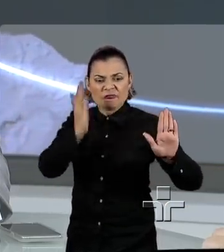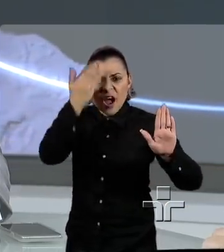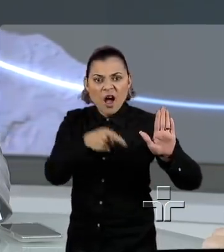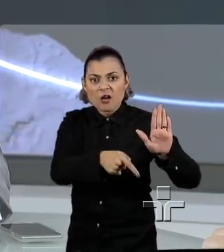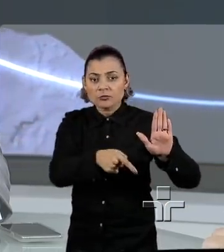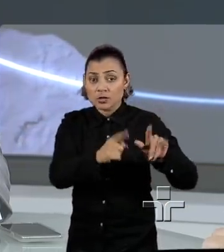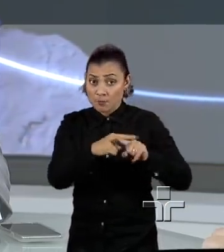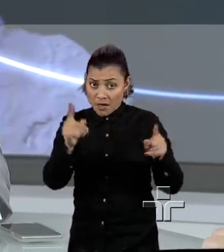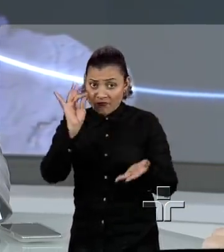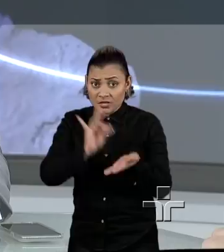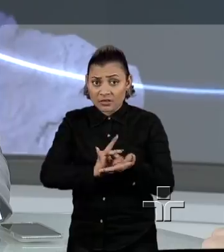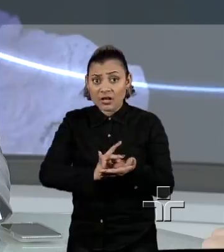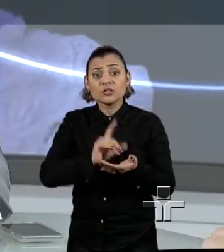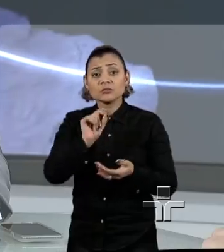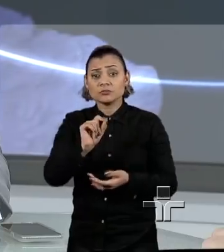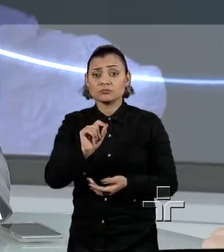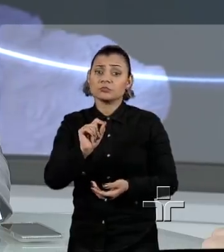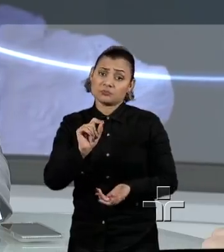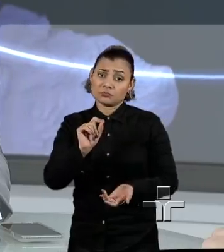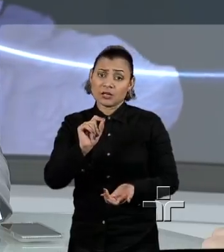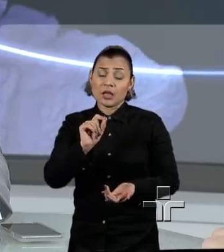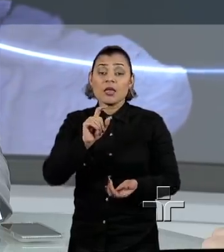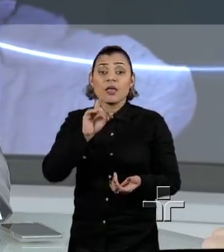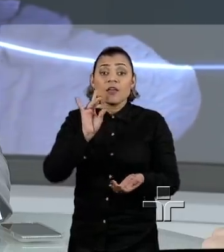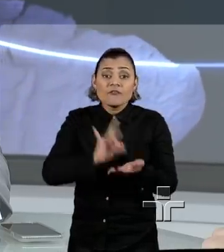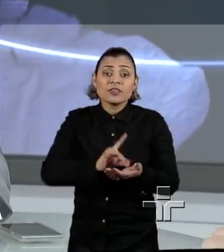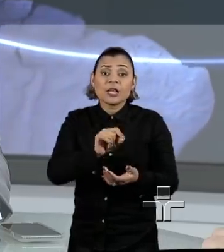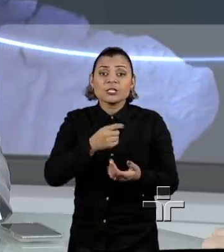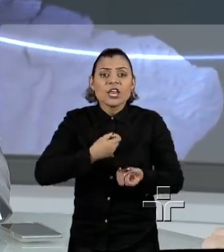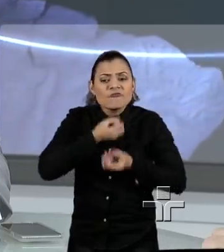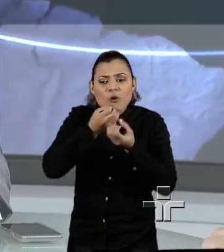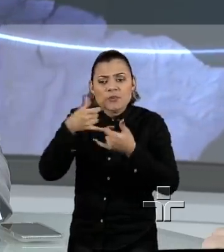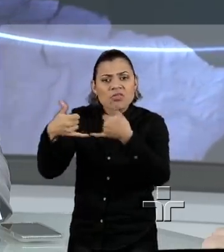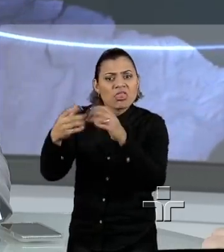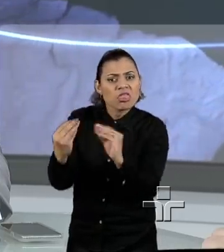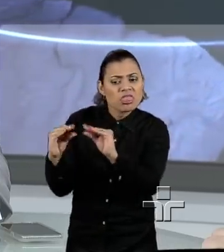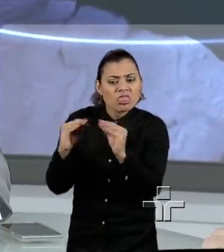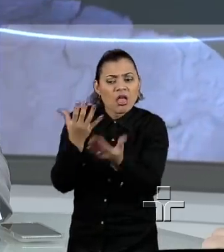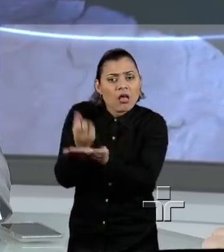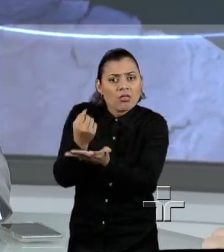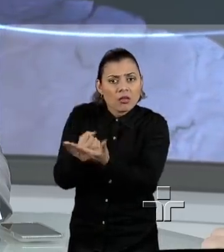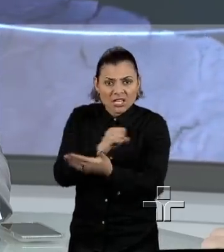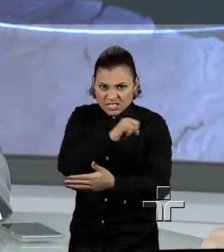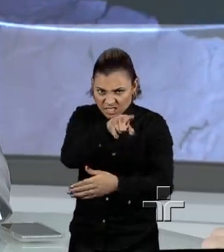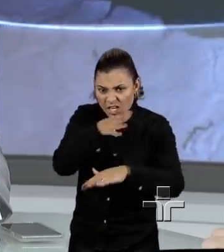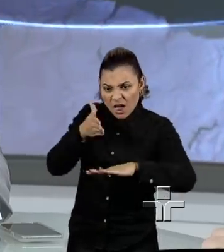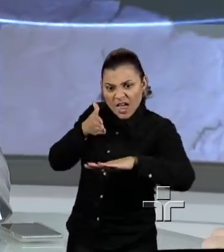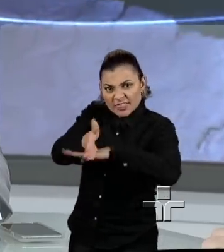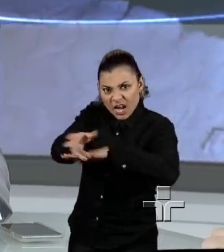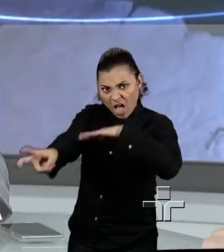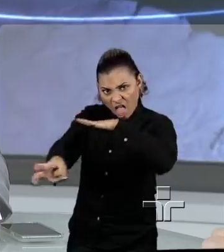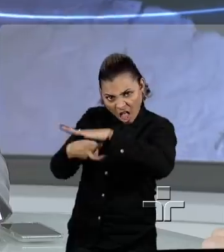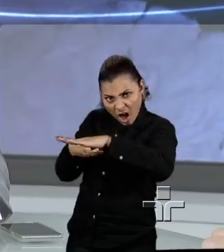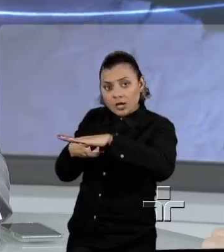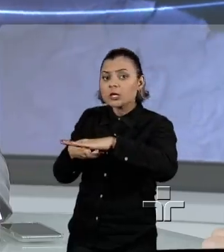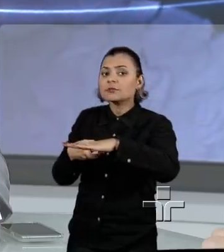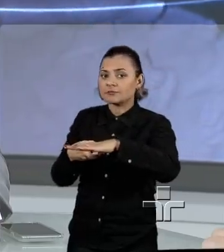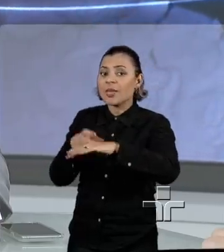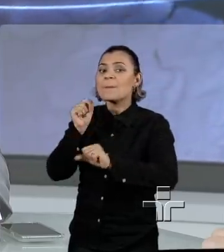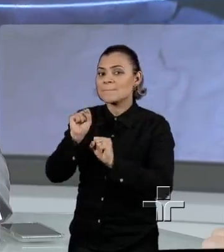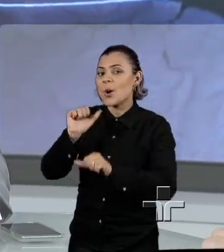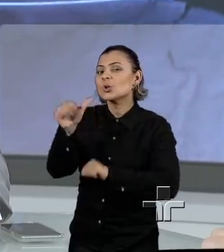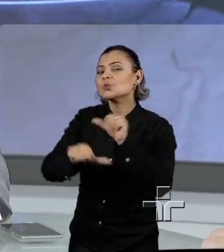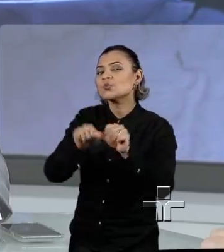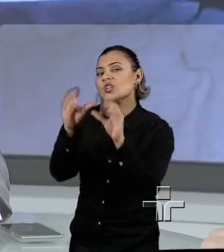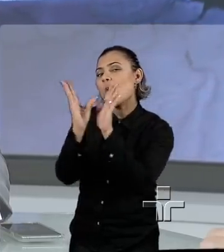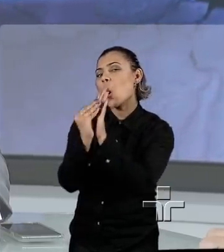não questionarem o conteúdo das supostas mensagens, pois quem invade o smartphone de alguém pode muito bem alterar